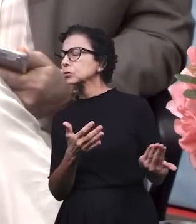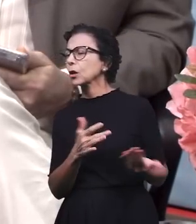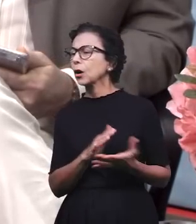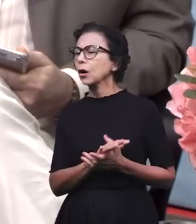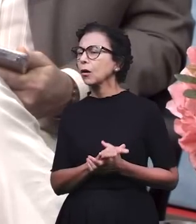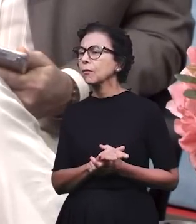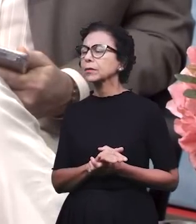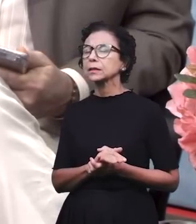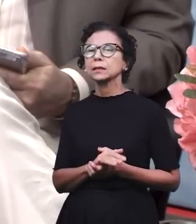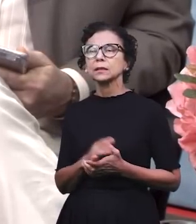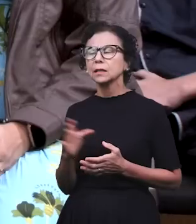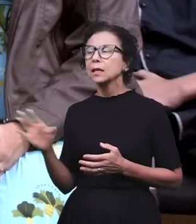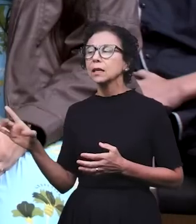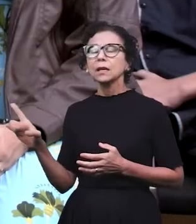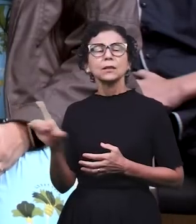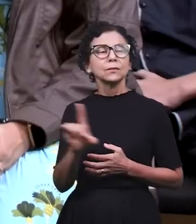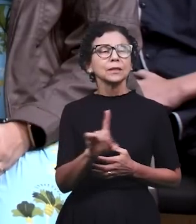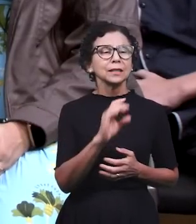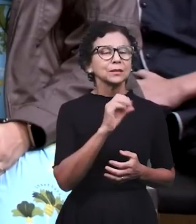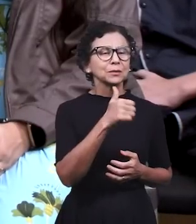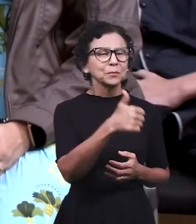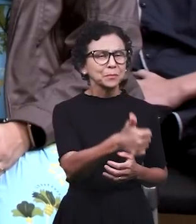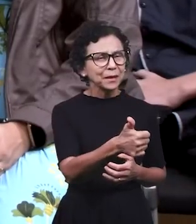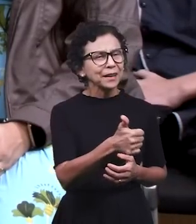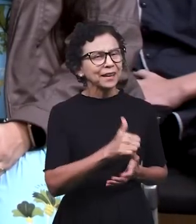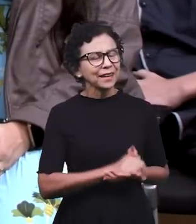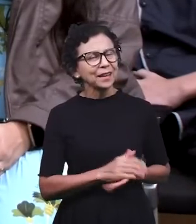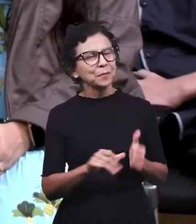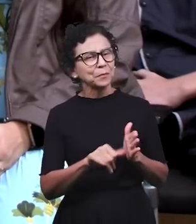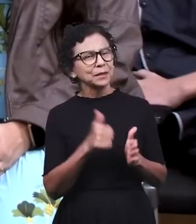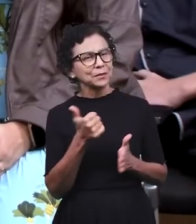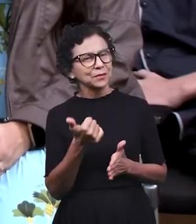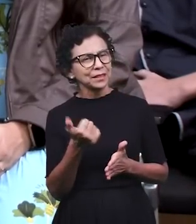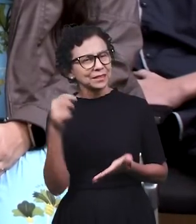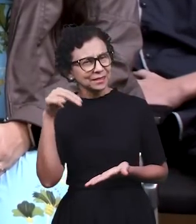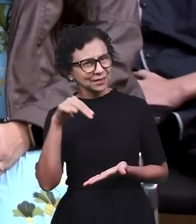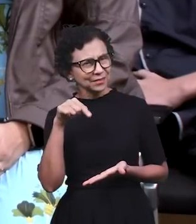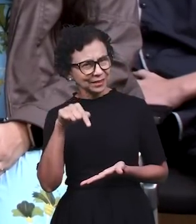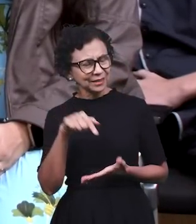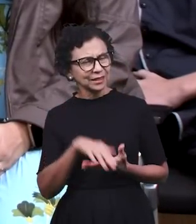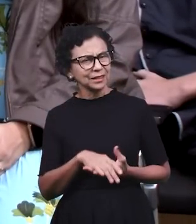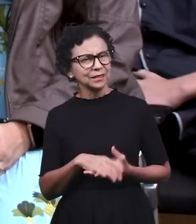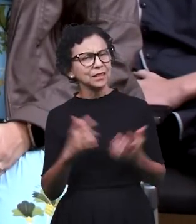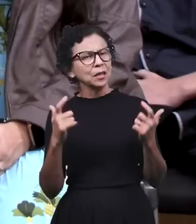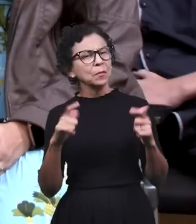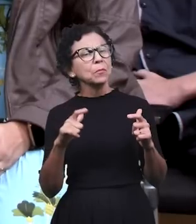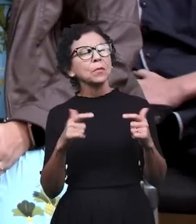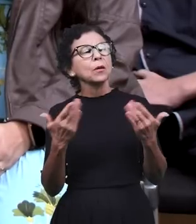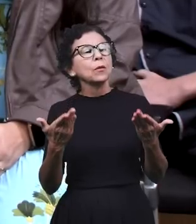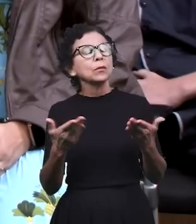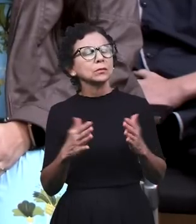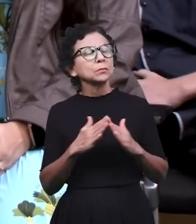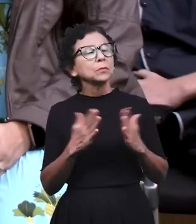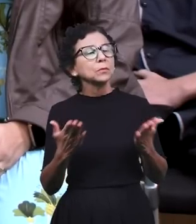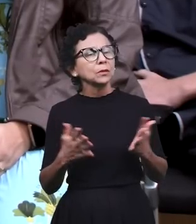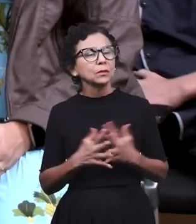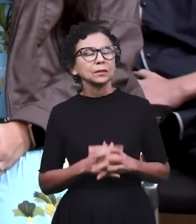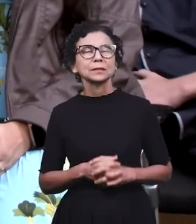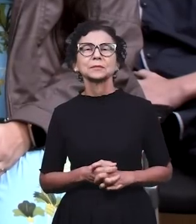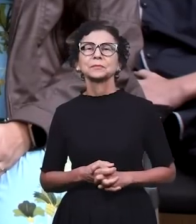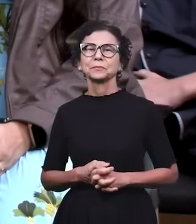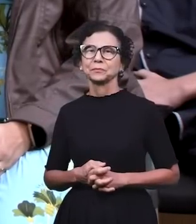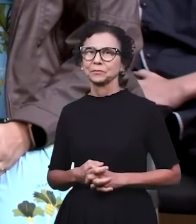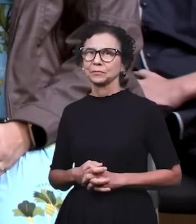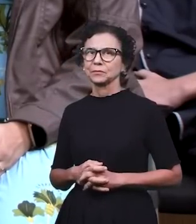se aproxima, cumprimenta, tudo bem, como é que está? Está vindo aqui a primeira vez. Você é daqui? Não, eu sou de fora, estou vindo.